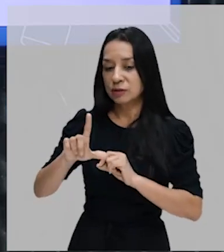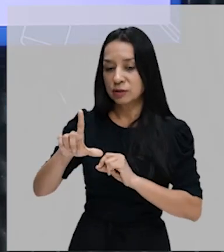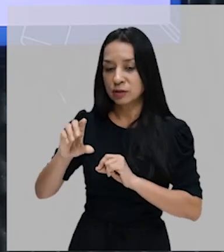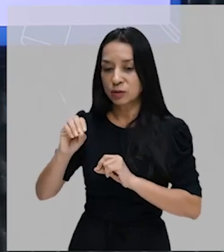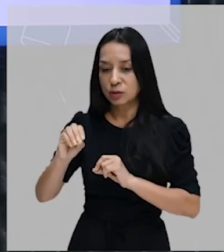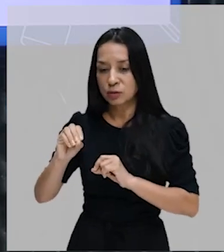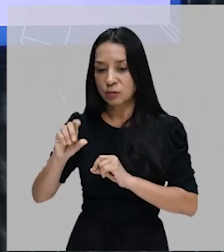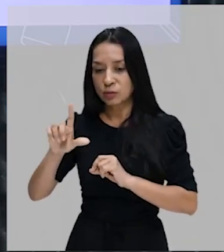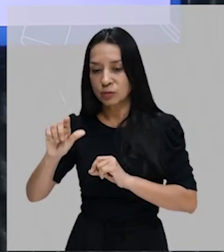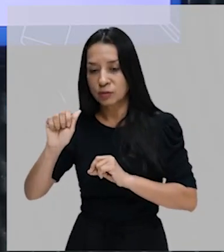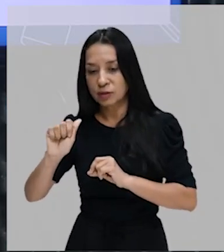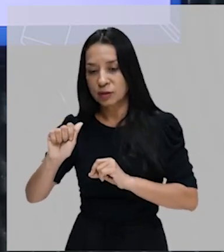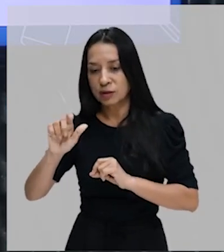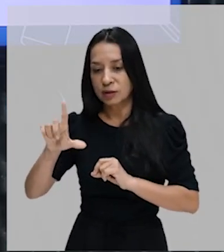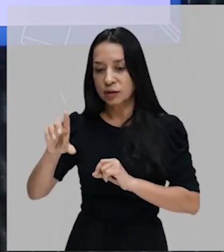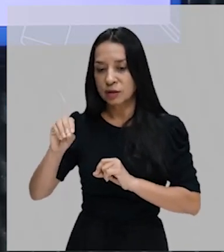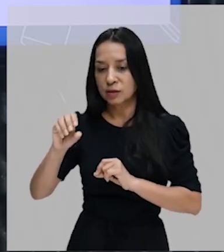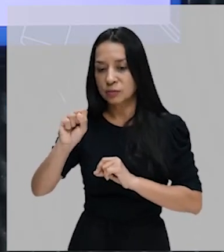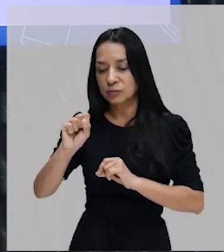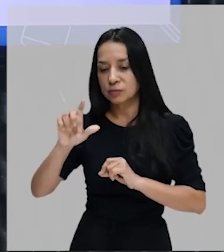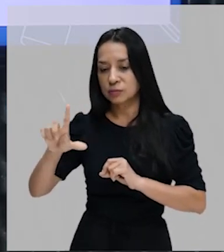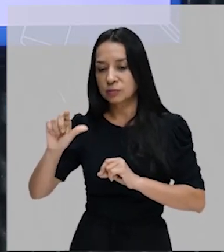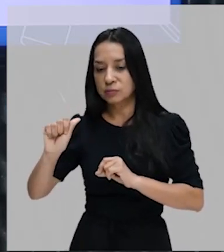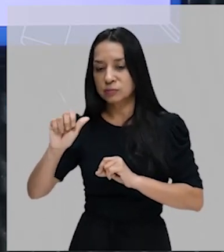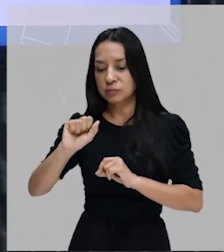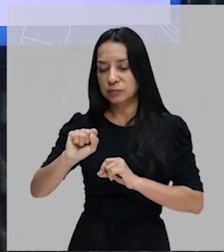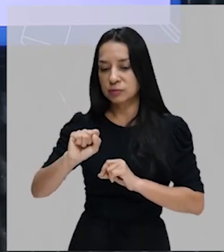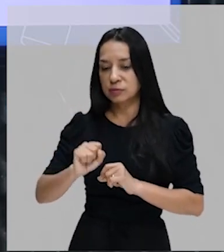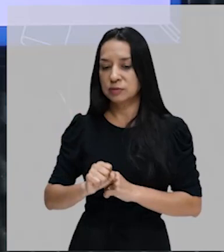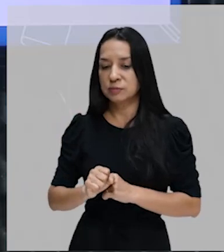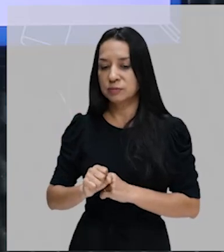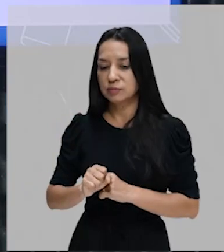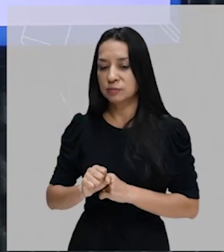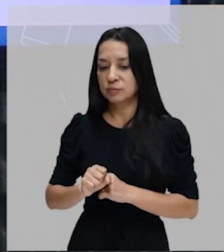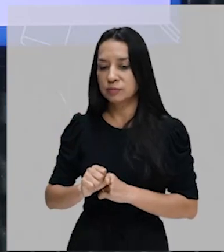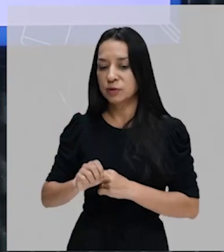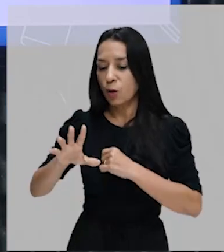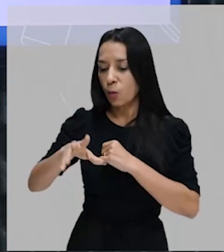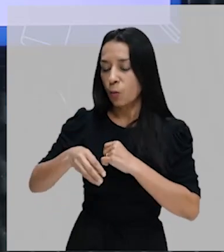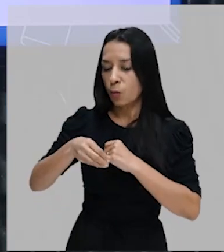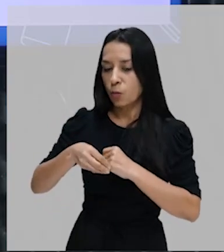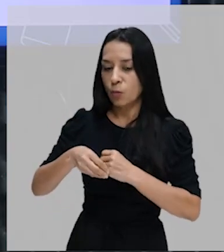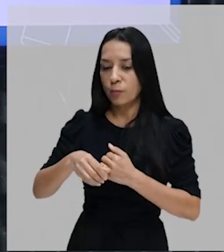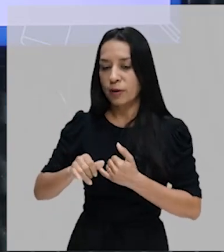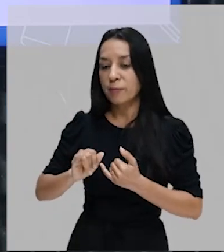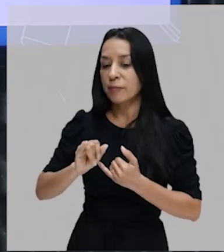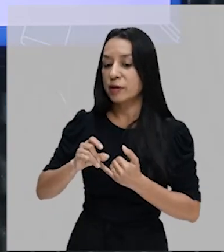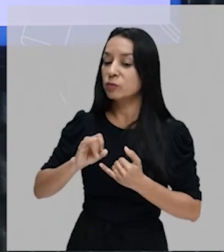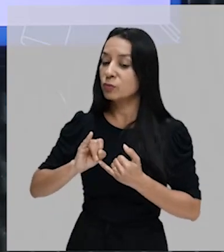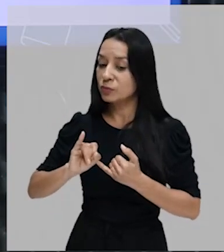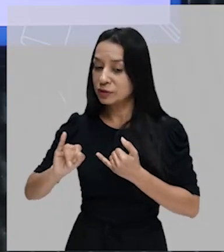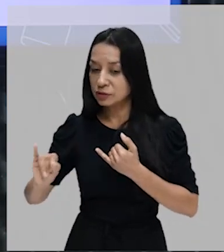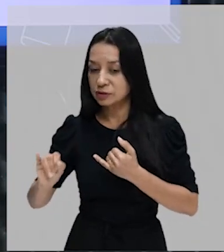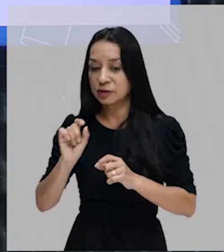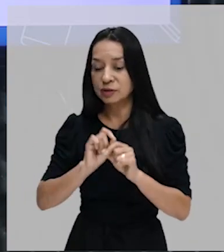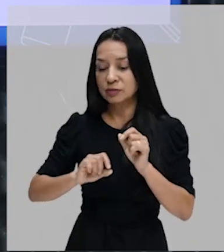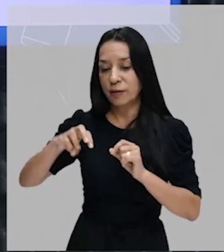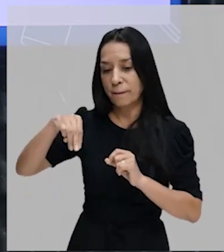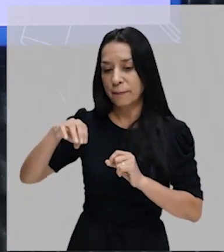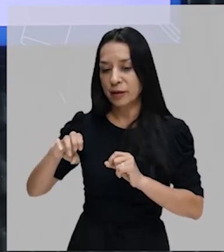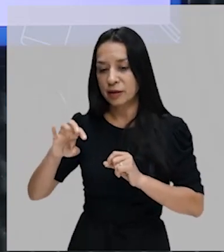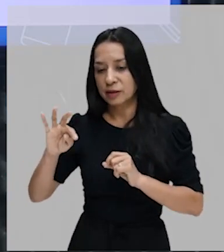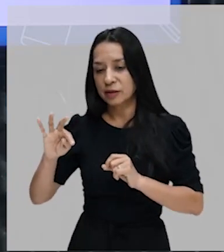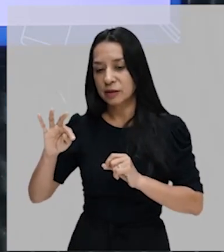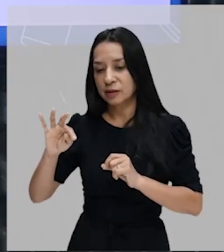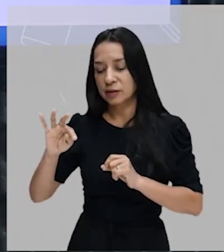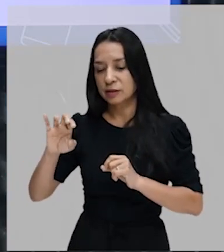las. E os pronomes de complemento indireto são me, te, le, se, nos, os, les,